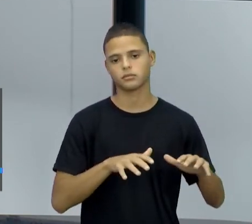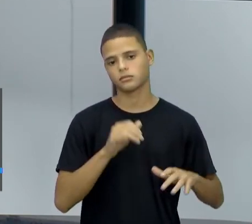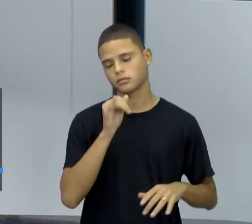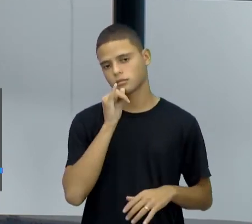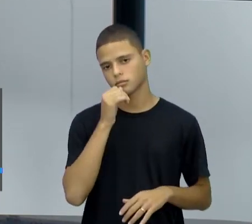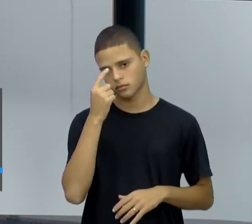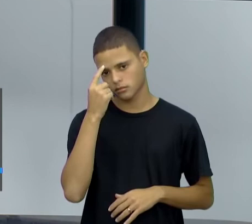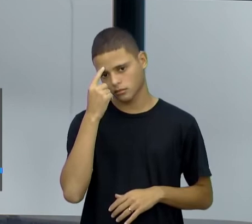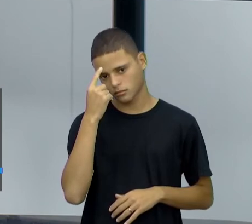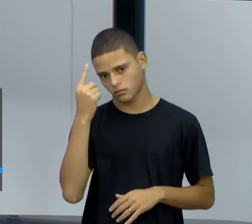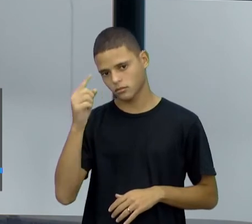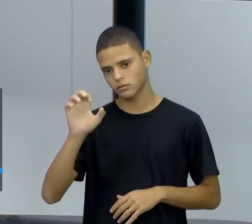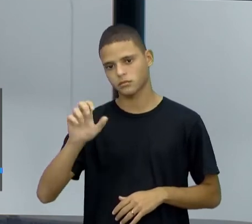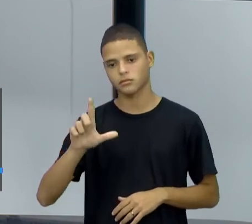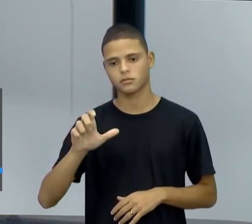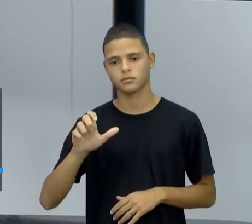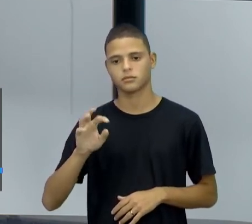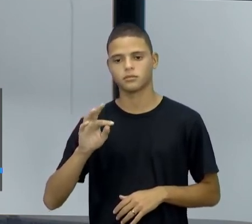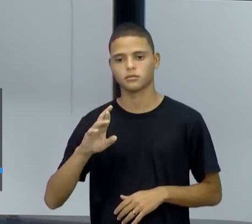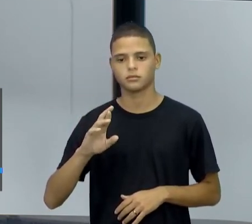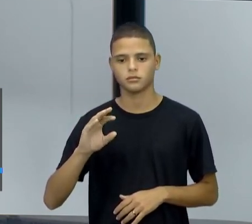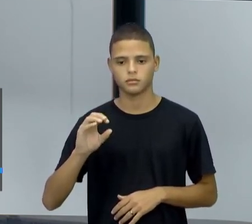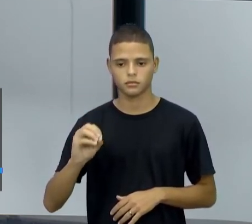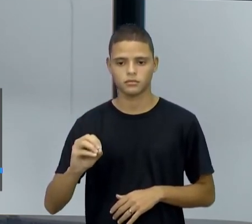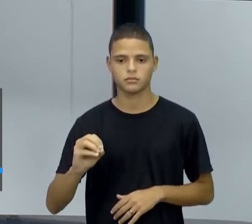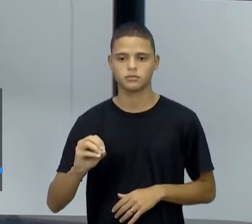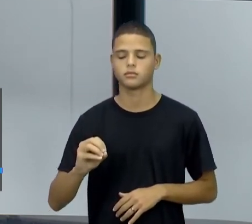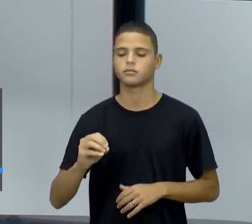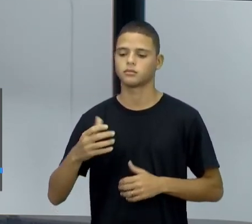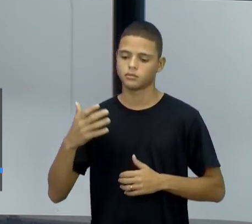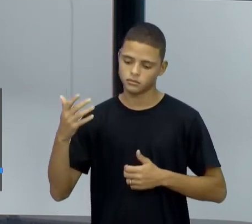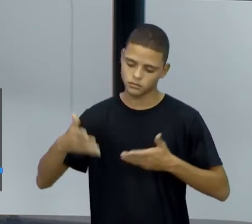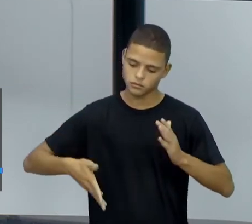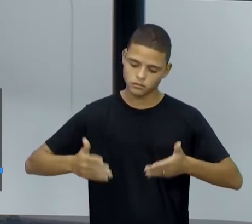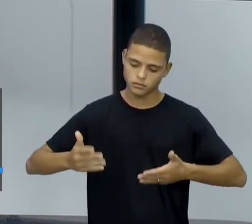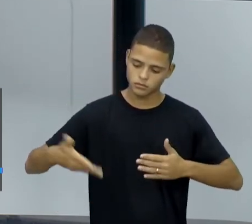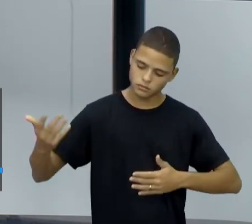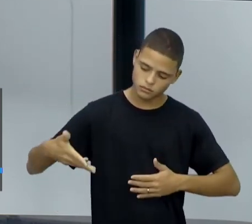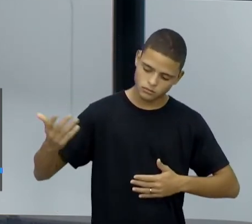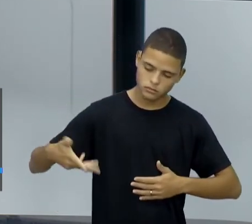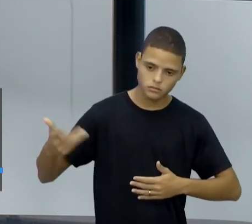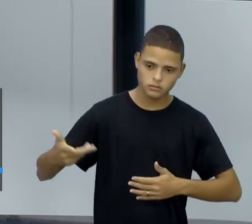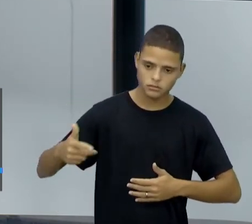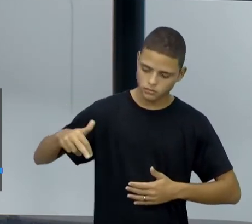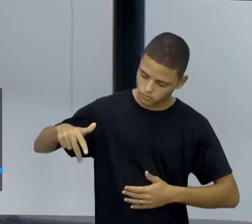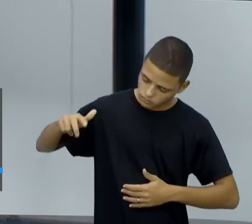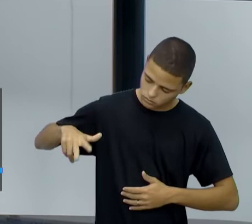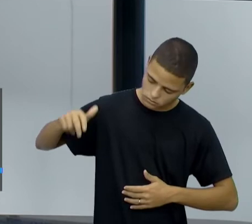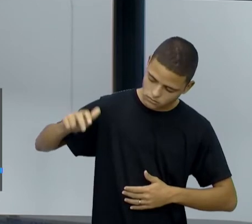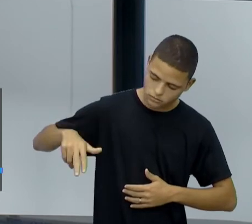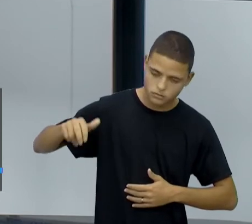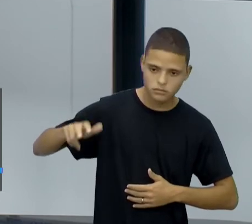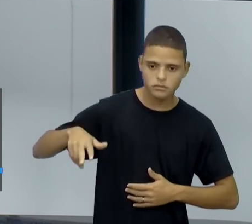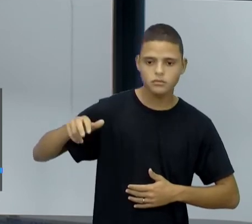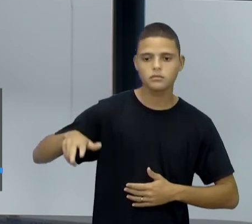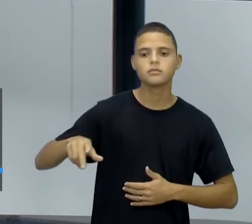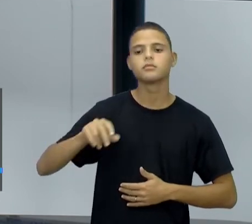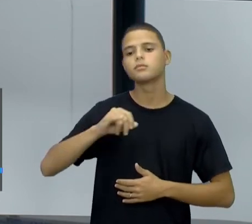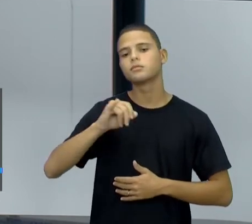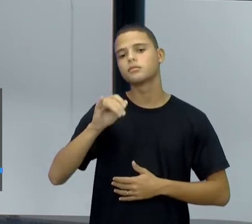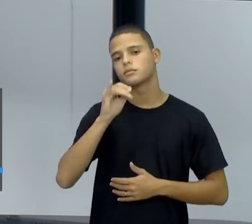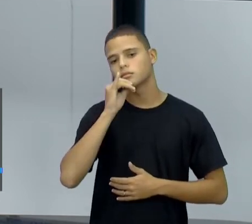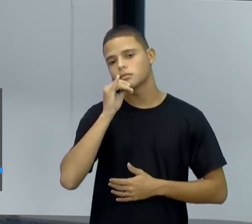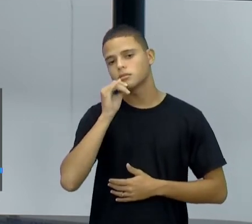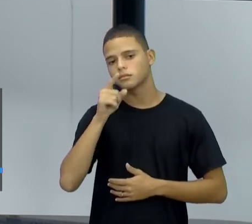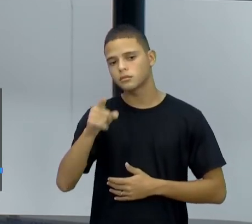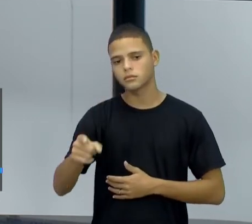que o elétron está caminhando aqui, né? Eu sou o elétron e estou correndo em linha reta, então o fio está reto. Se no meio do caminho eu colocar